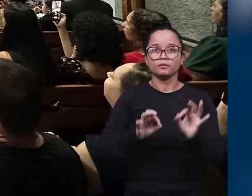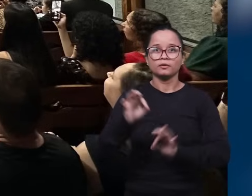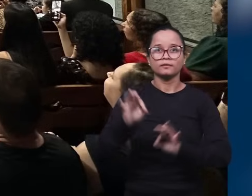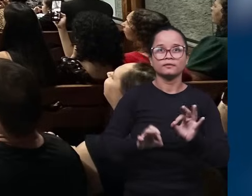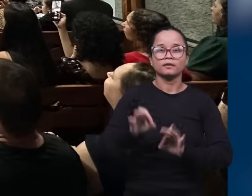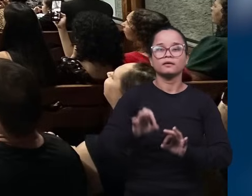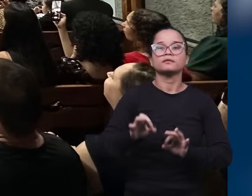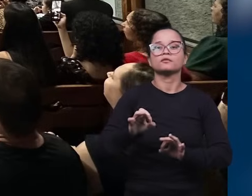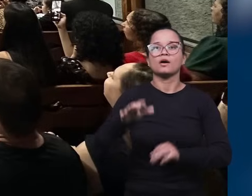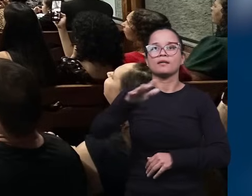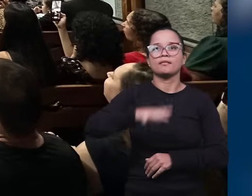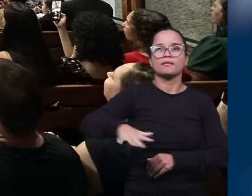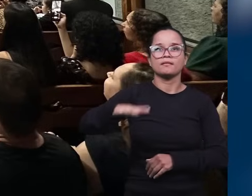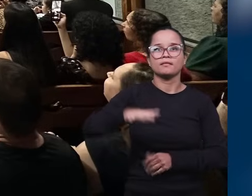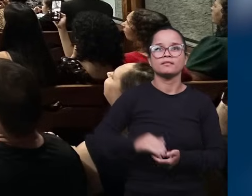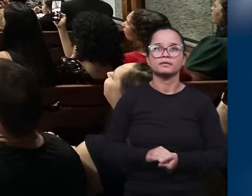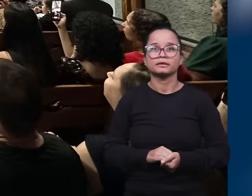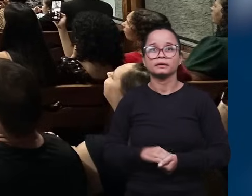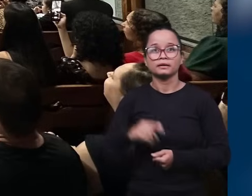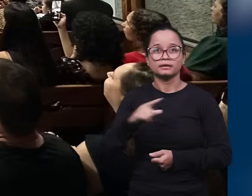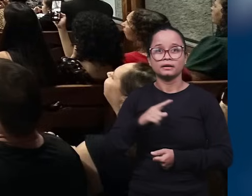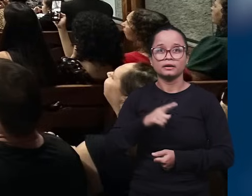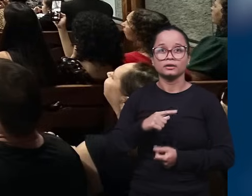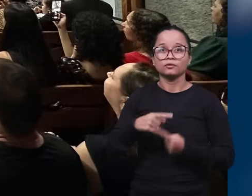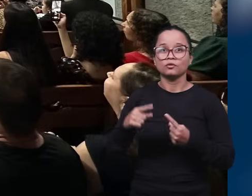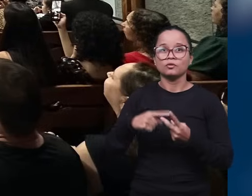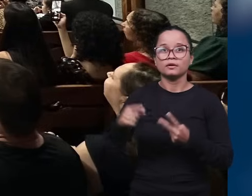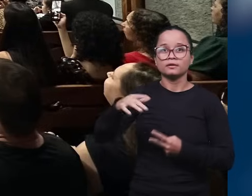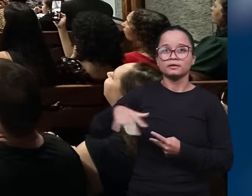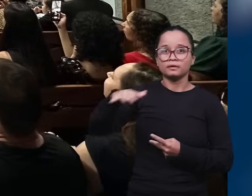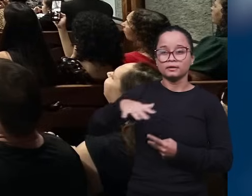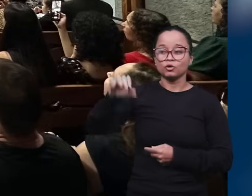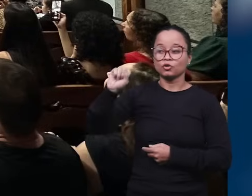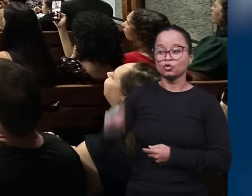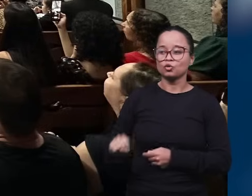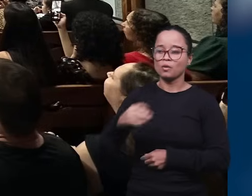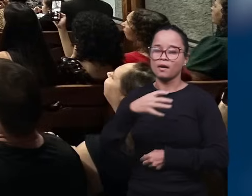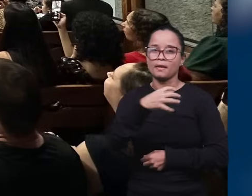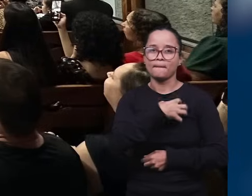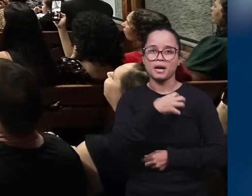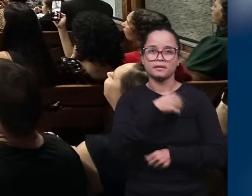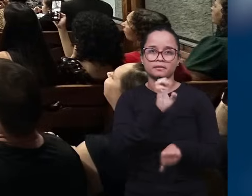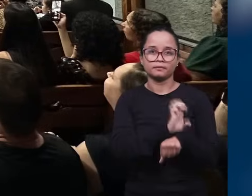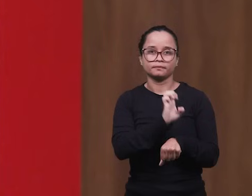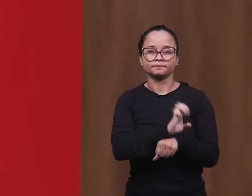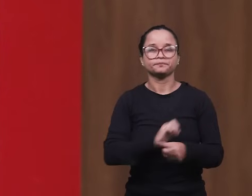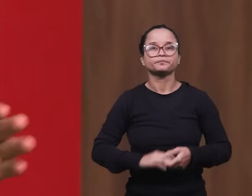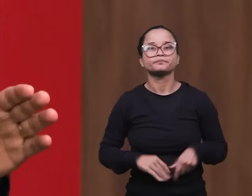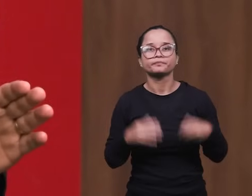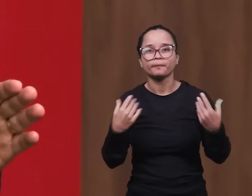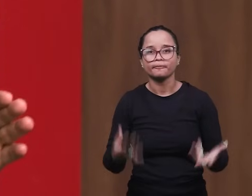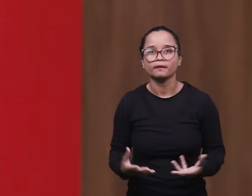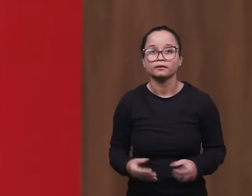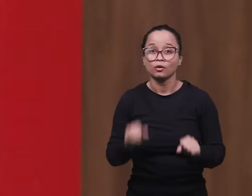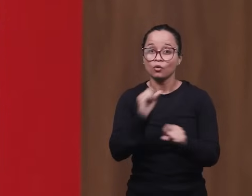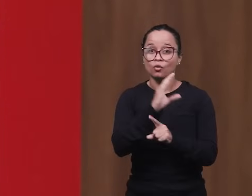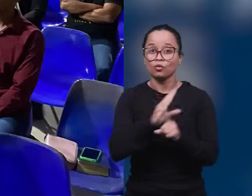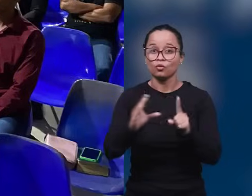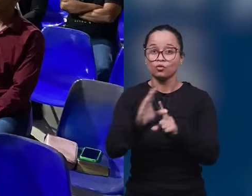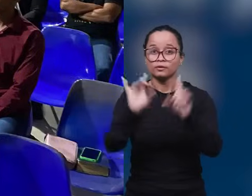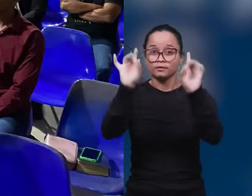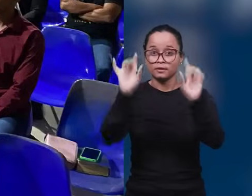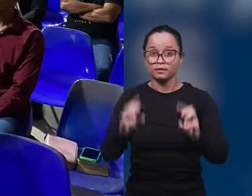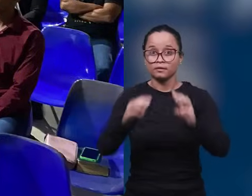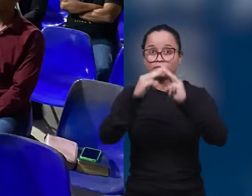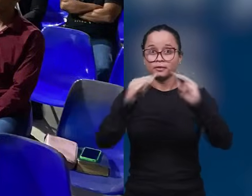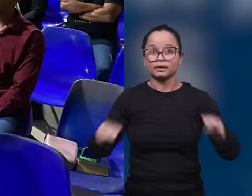Mucuri, áreas ali de Itabatã e Posto da Mata, que fica no extremo sul aí da Bahia. Culto também especial no Manaim,